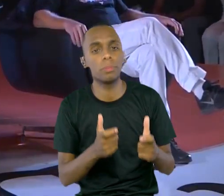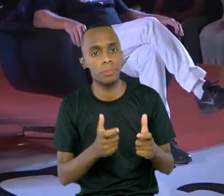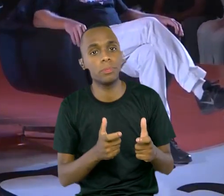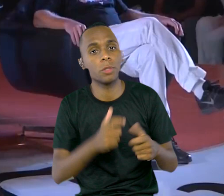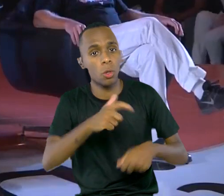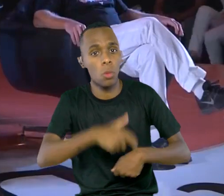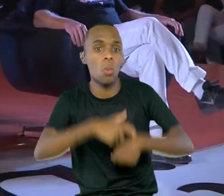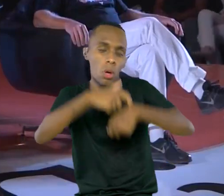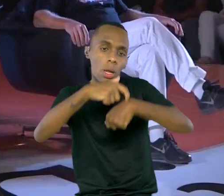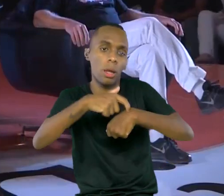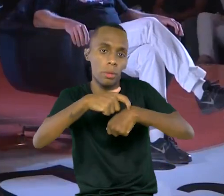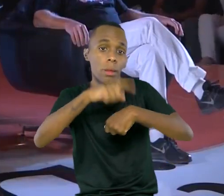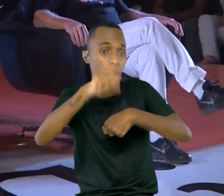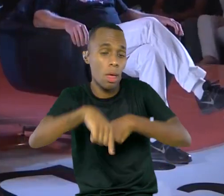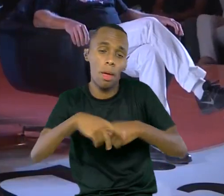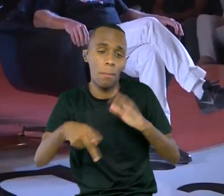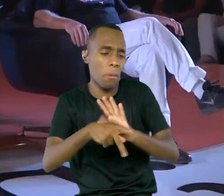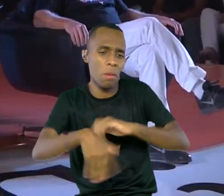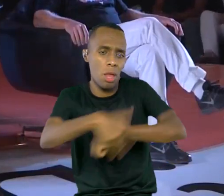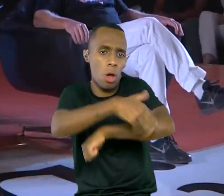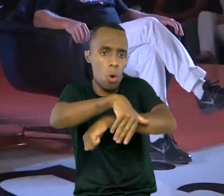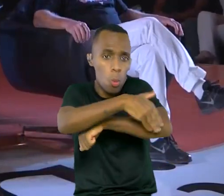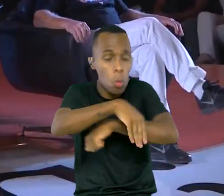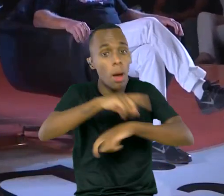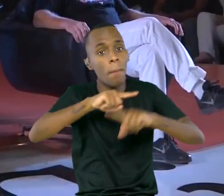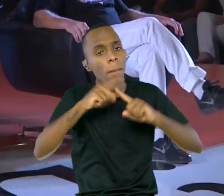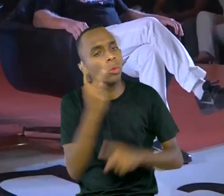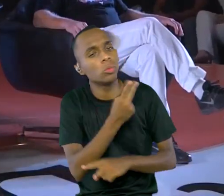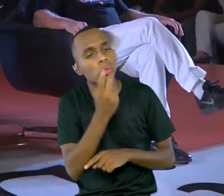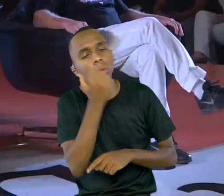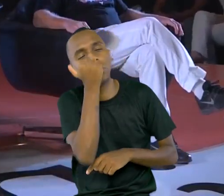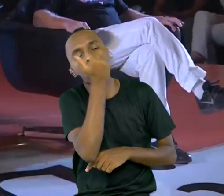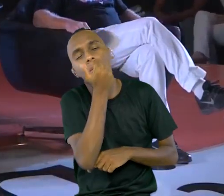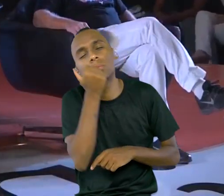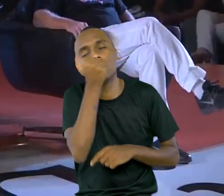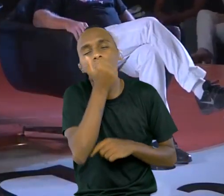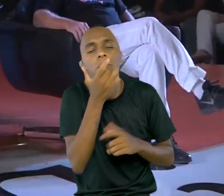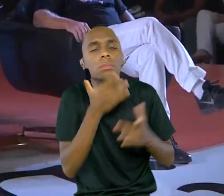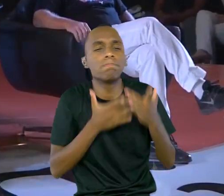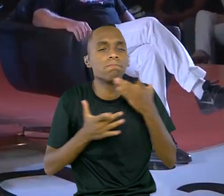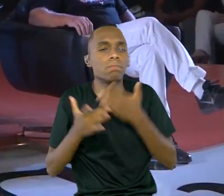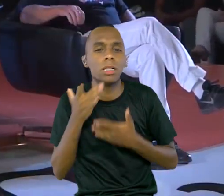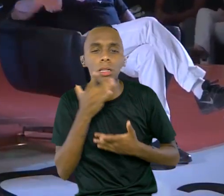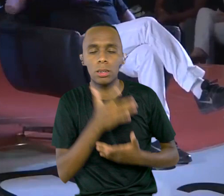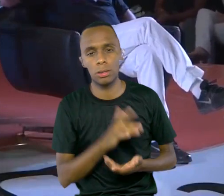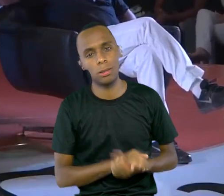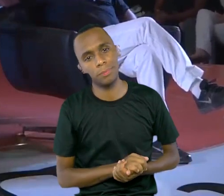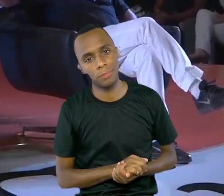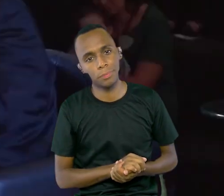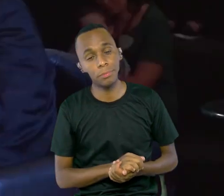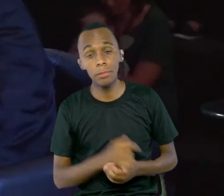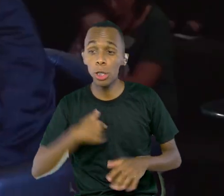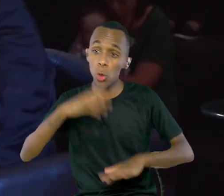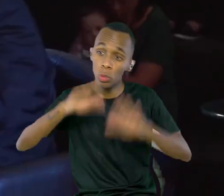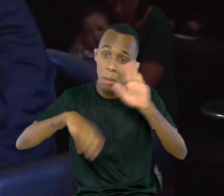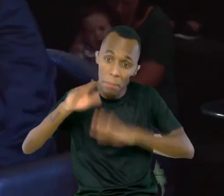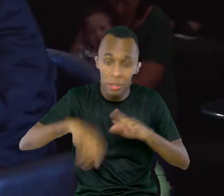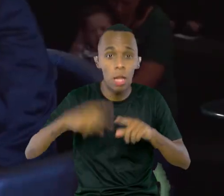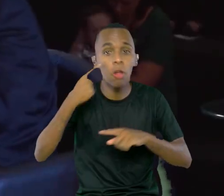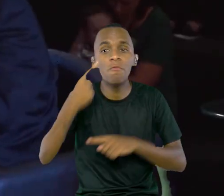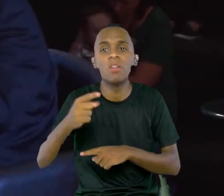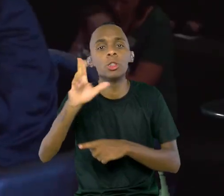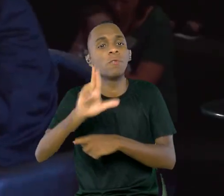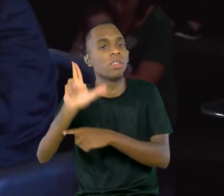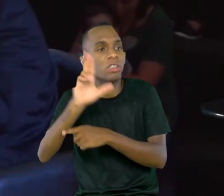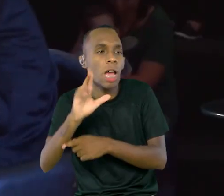o lugar, o horário, que era na rua, mas eles se beijavam de um modo tão gostoso. Eu